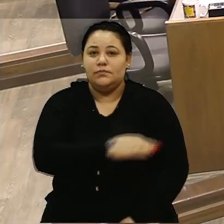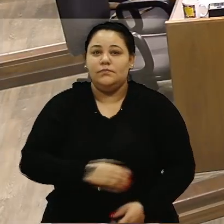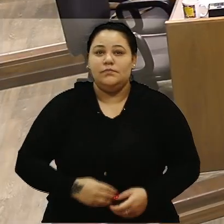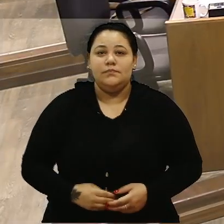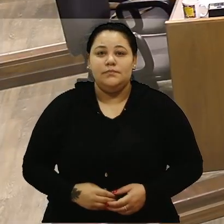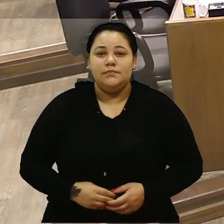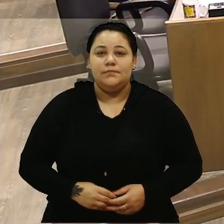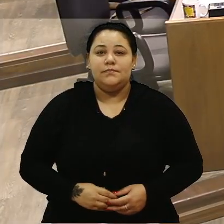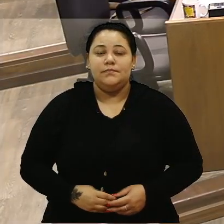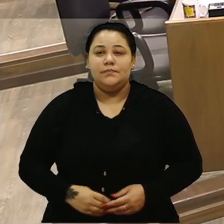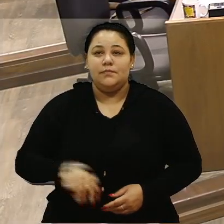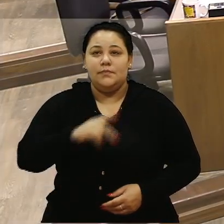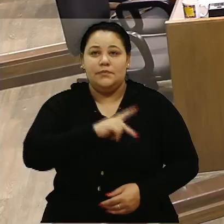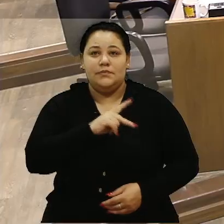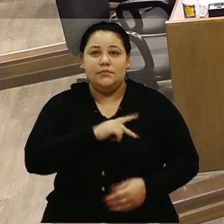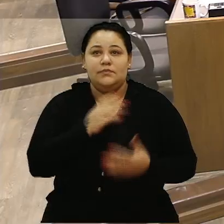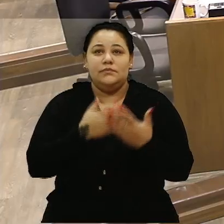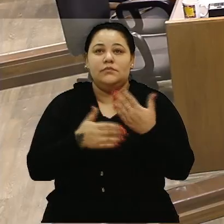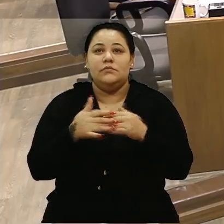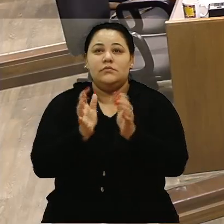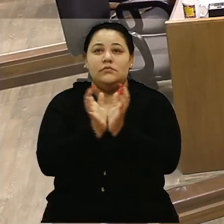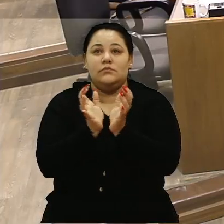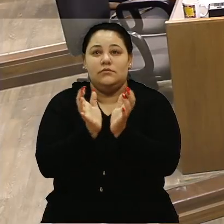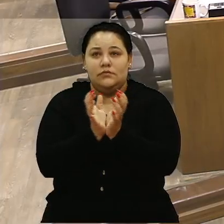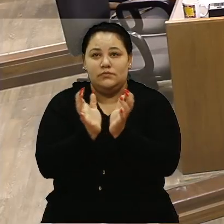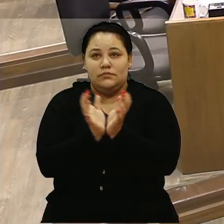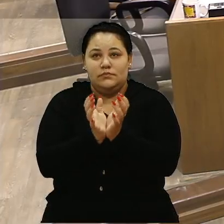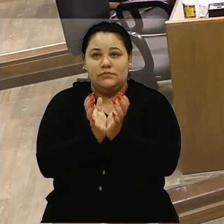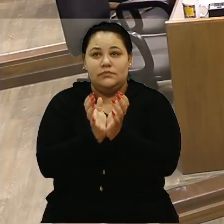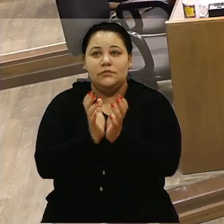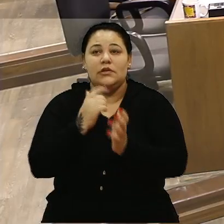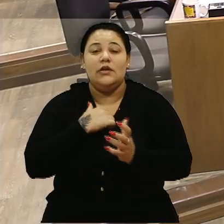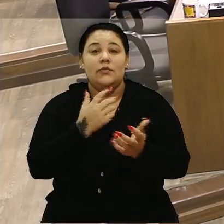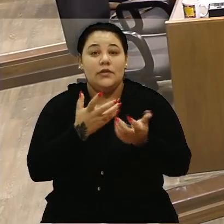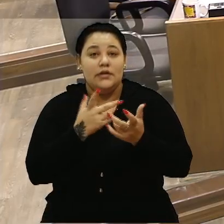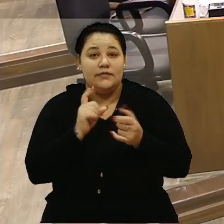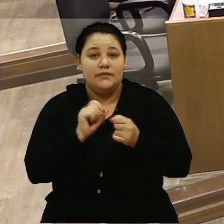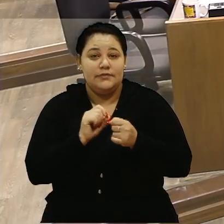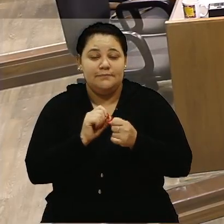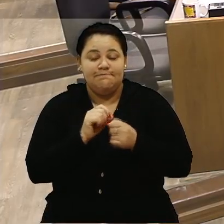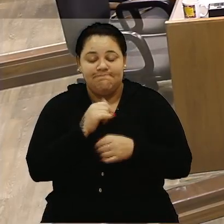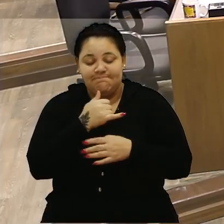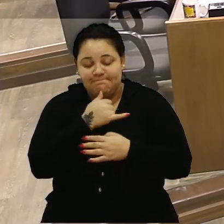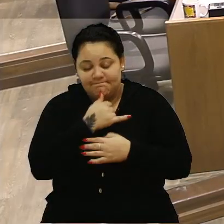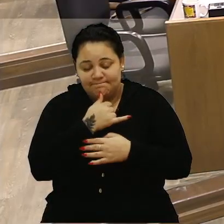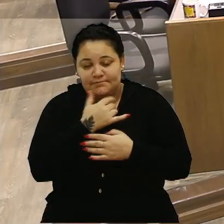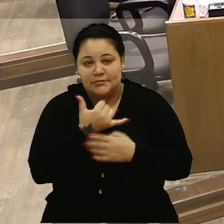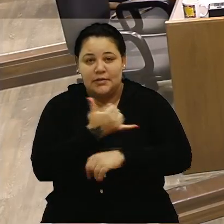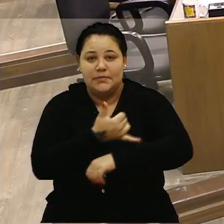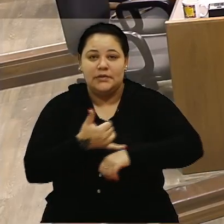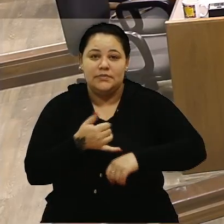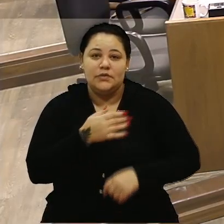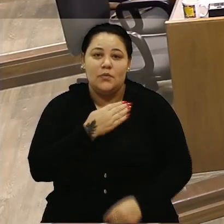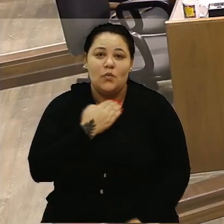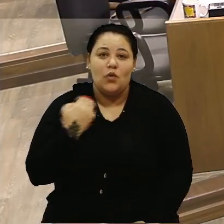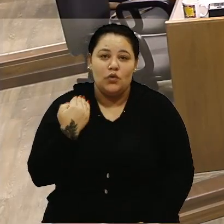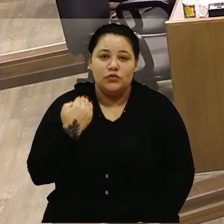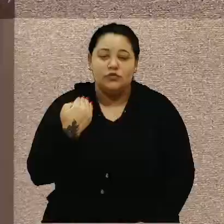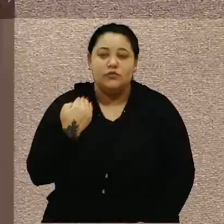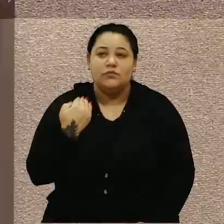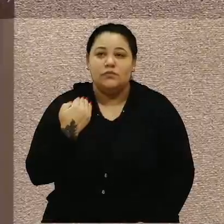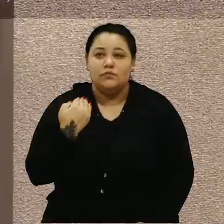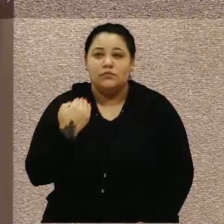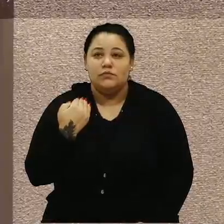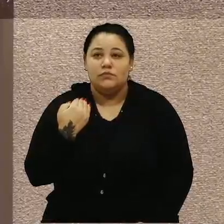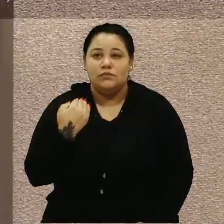Senhor presidente, nobres colegas, gostaria de fazer um voto de pesar a respeito do passamento do nosso Papa